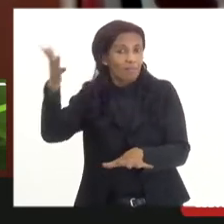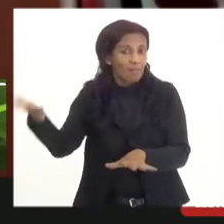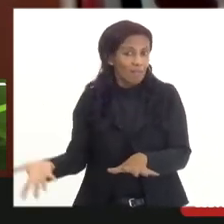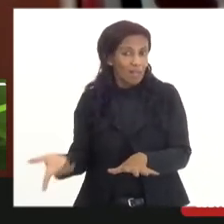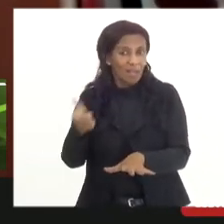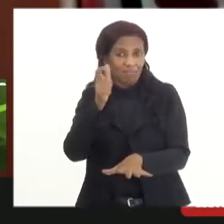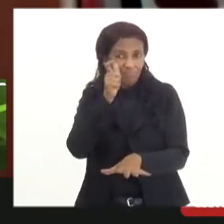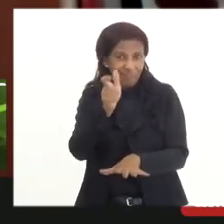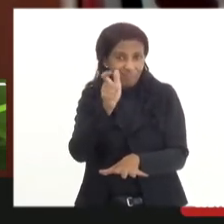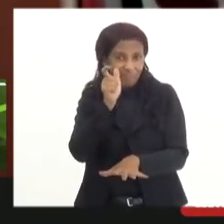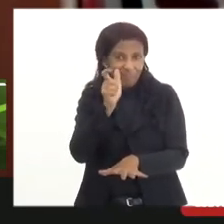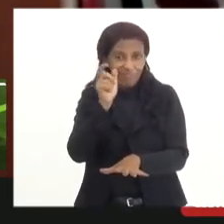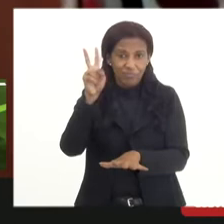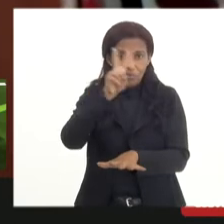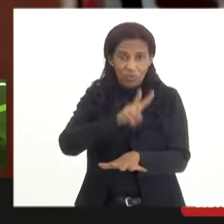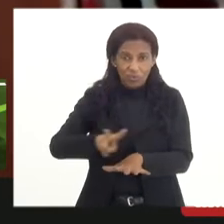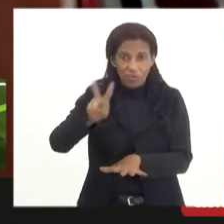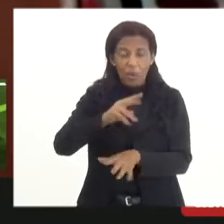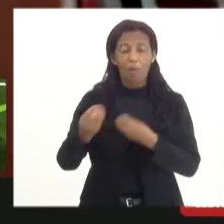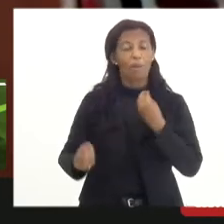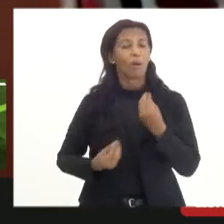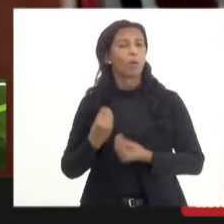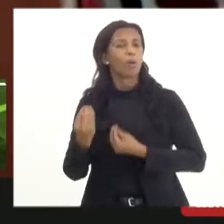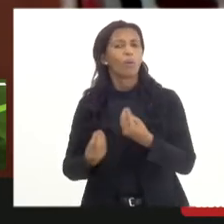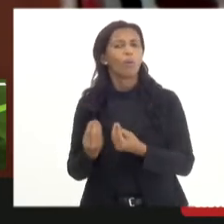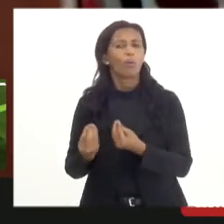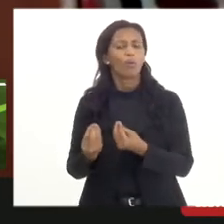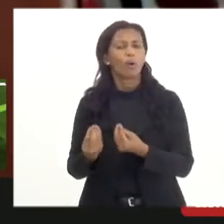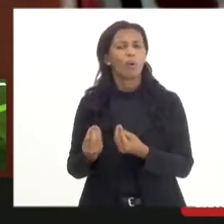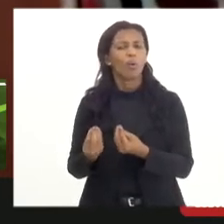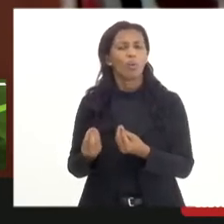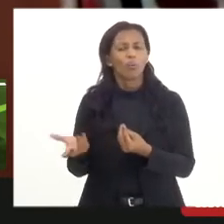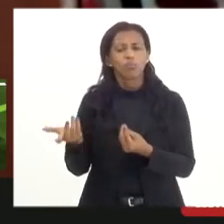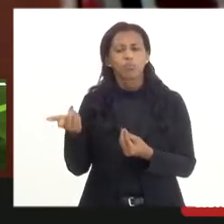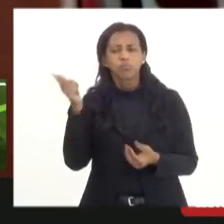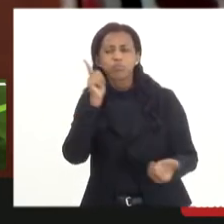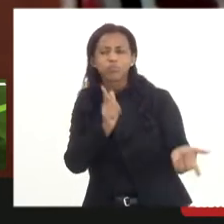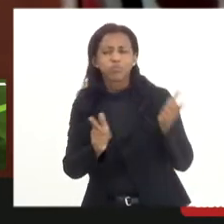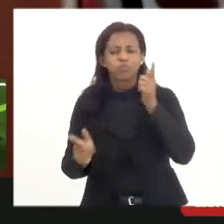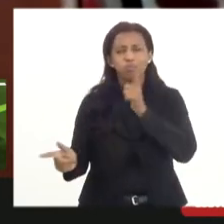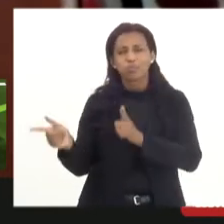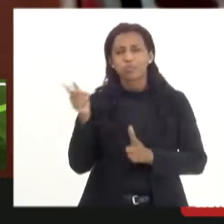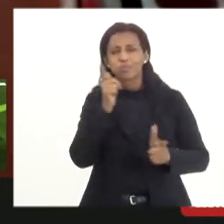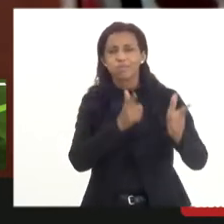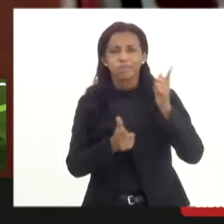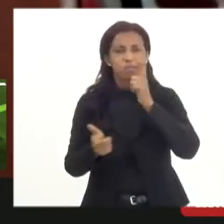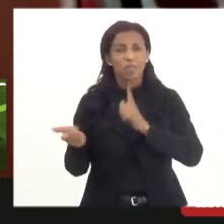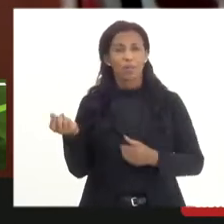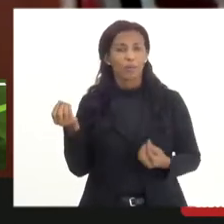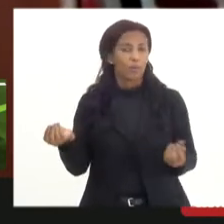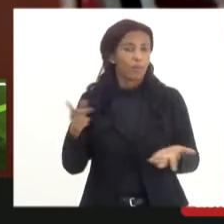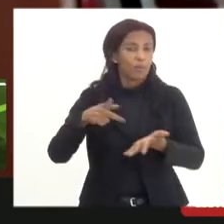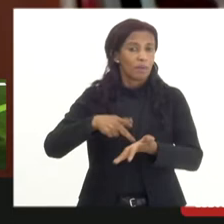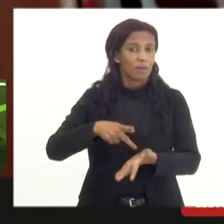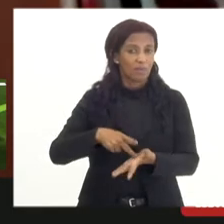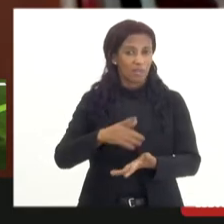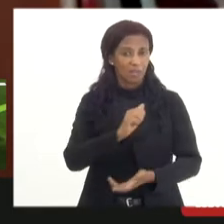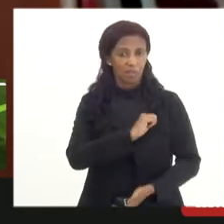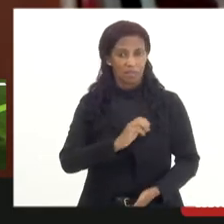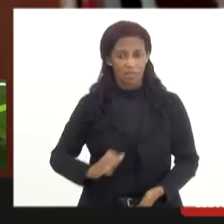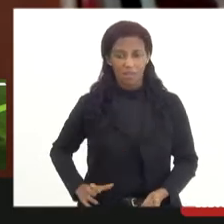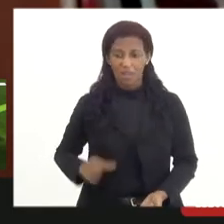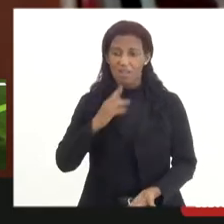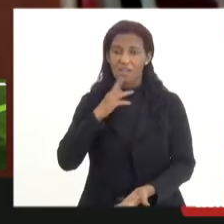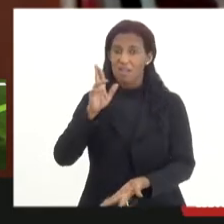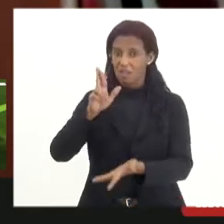seus interesses, suas visões, mas quais são os jogos de ganha-ganha possíveis. E aí, na verdade, o deputado André Cigano